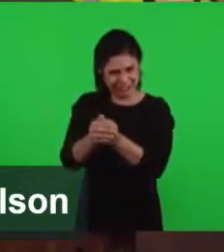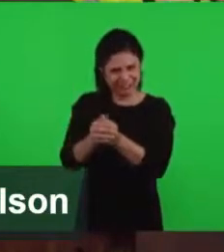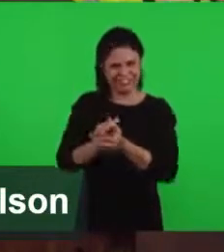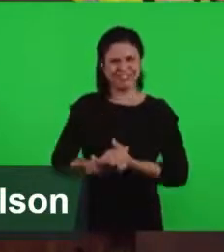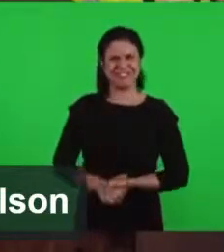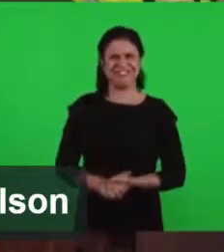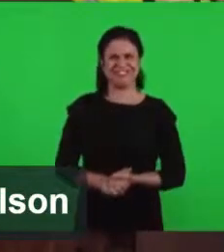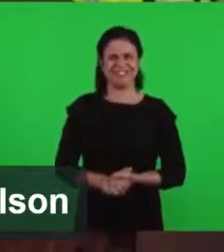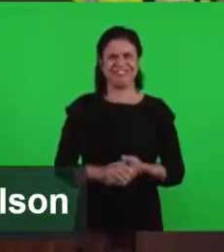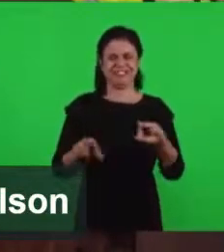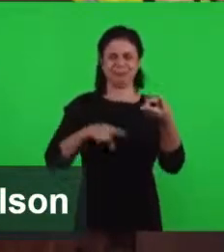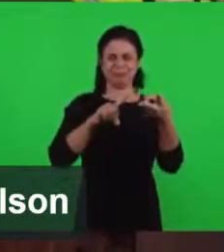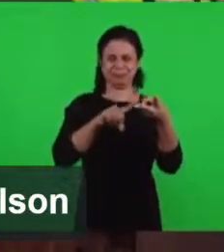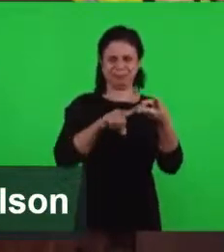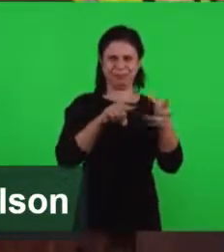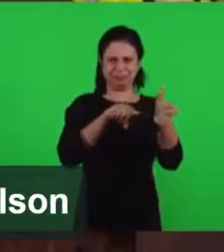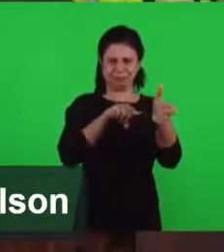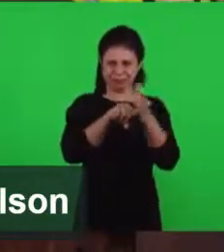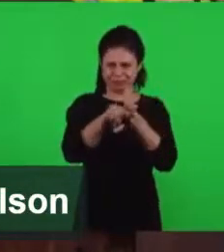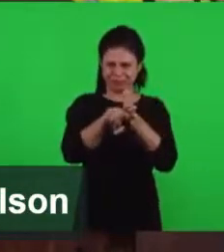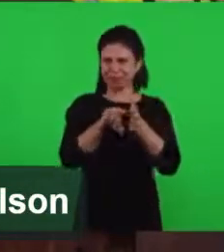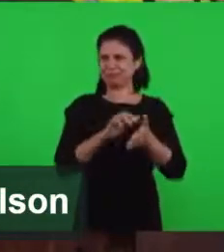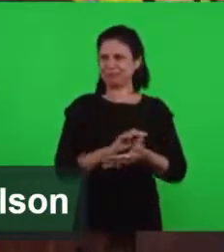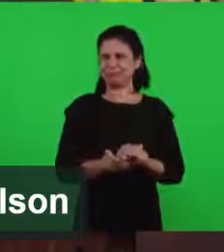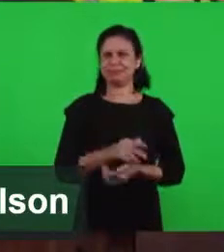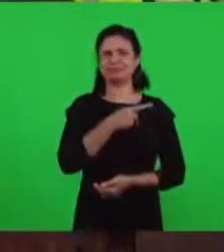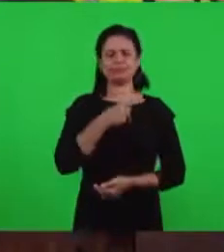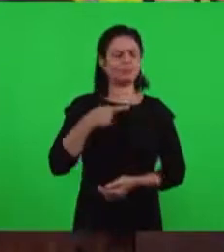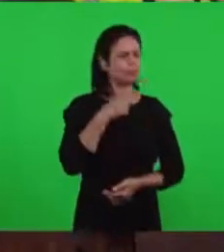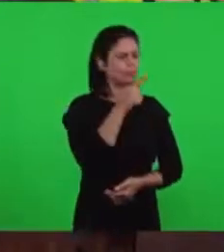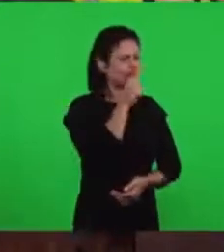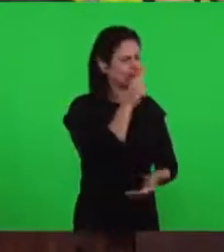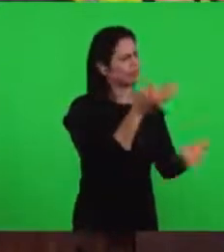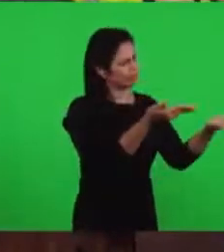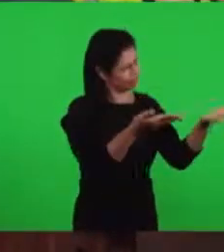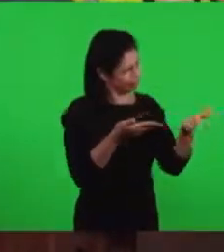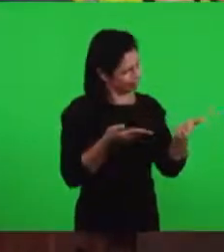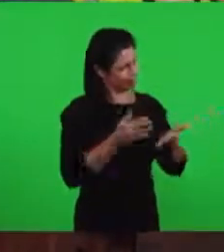pergunta o pastor gilson